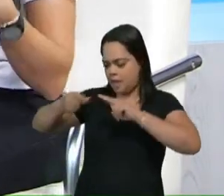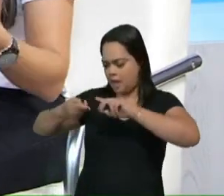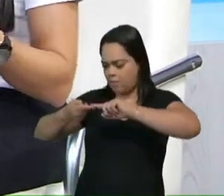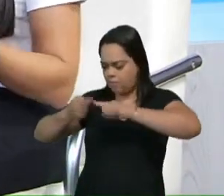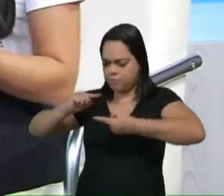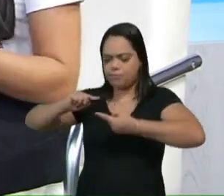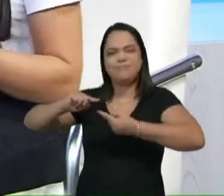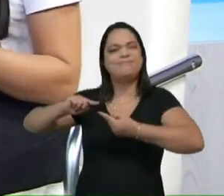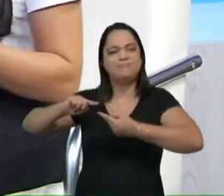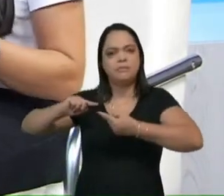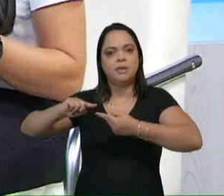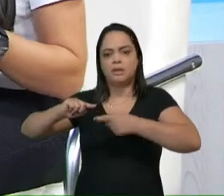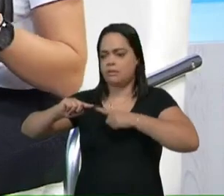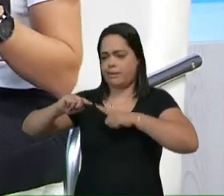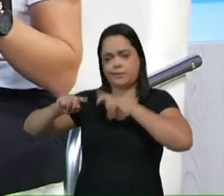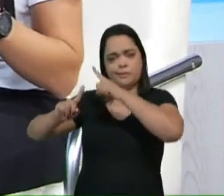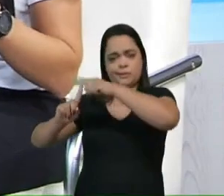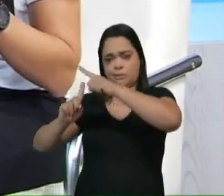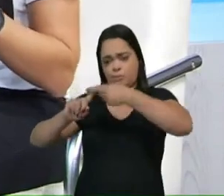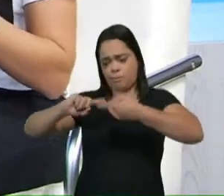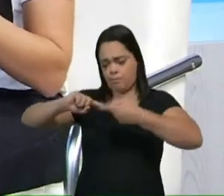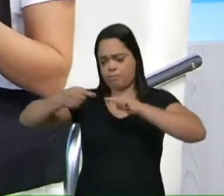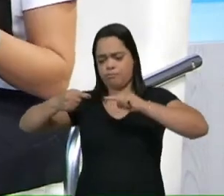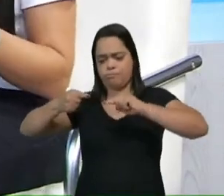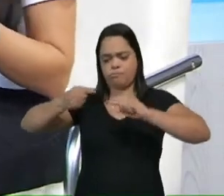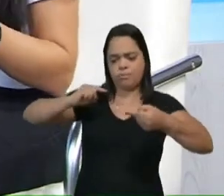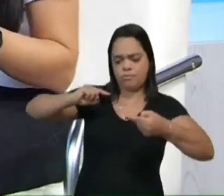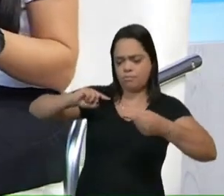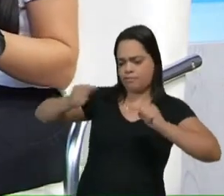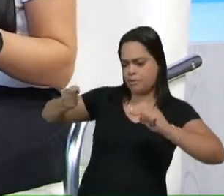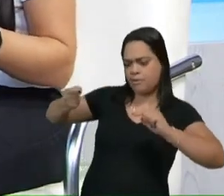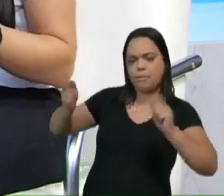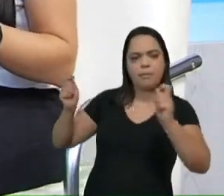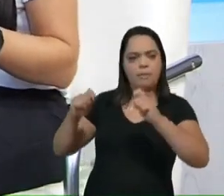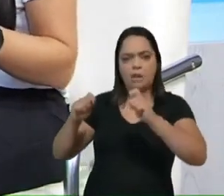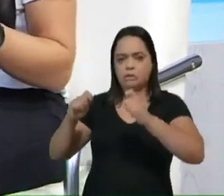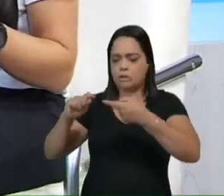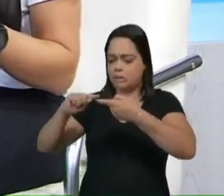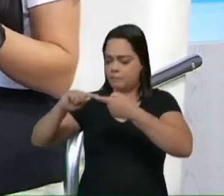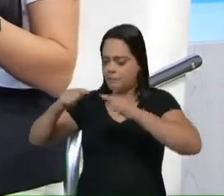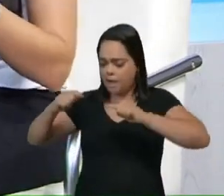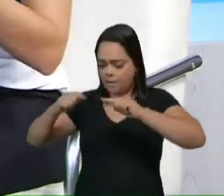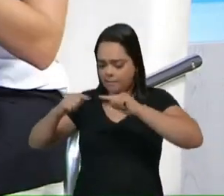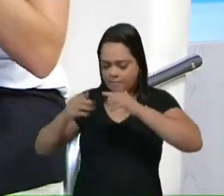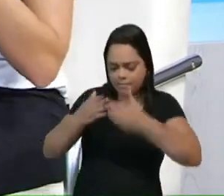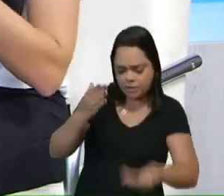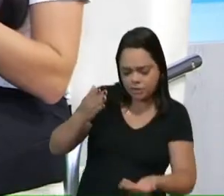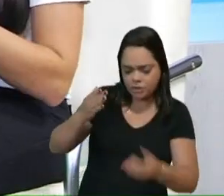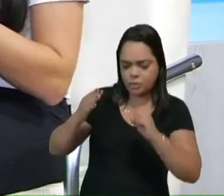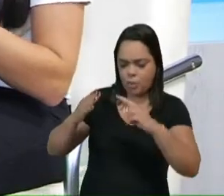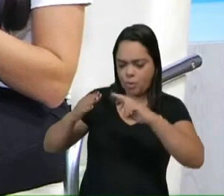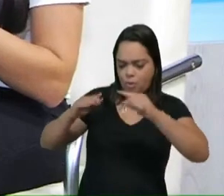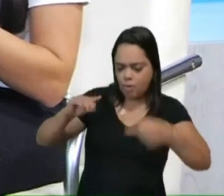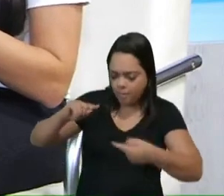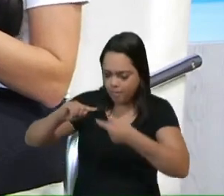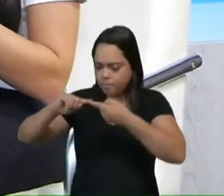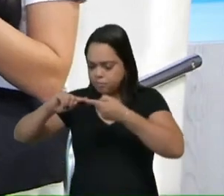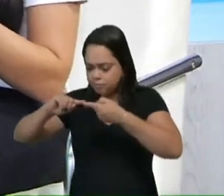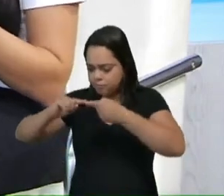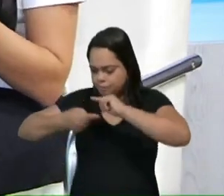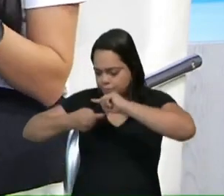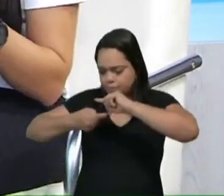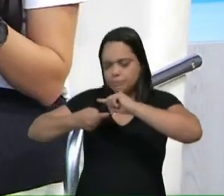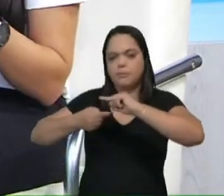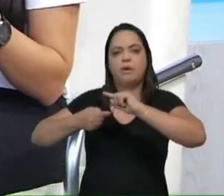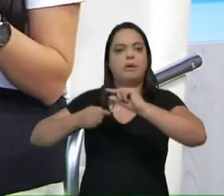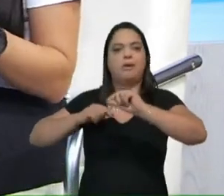aí Existem várias alterações pode um pedaço do DNA pode ser perdido um pedaço pode ser inserido ou uma informação trocada e